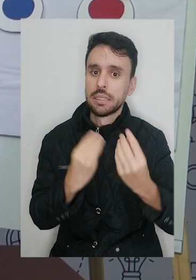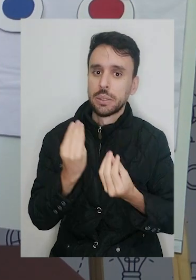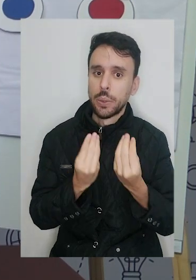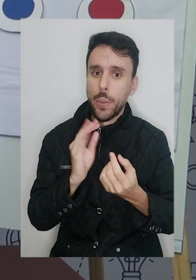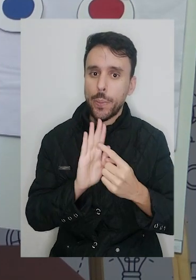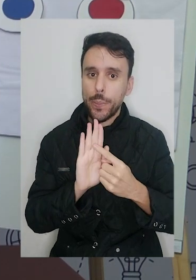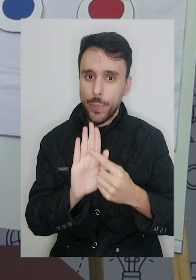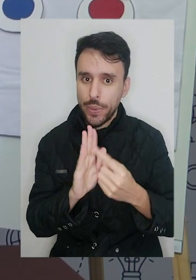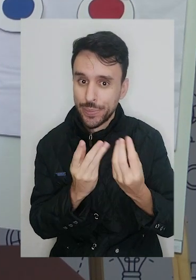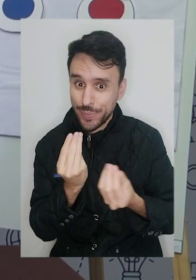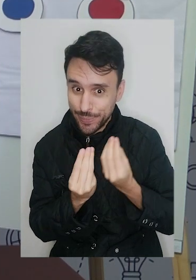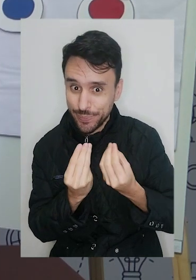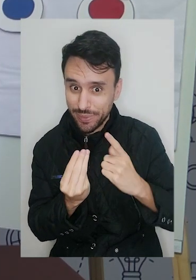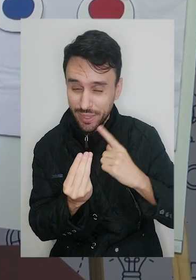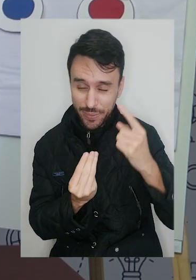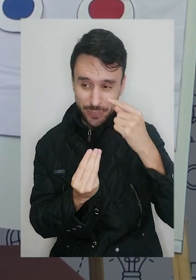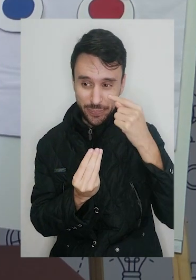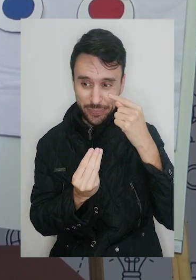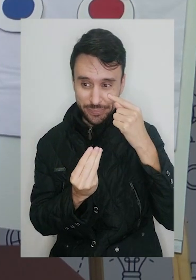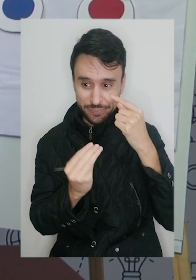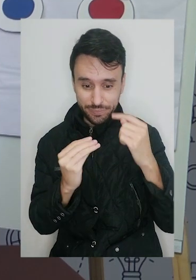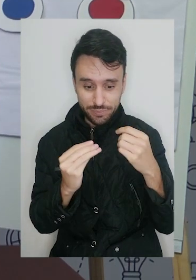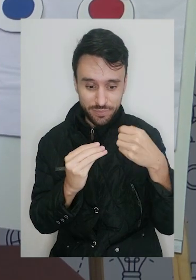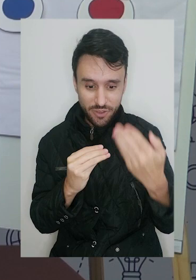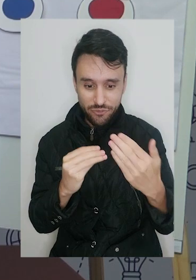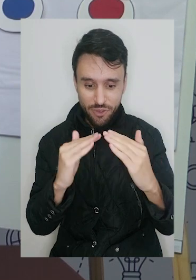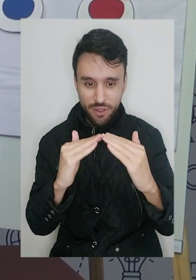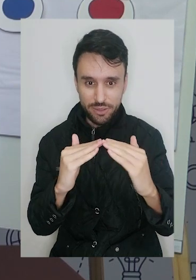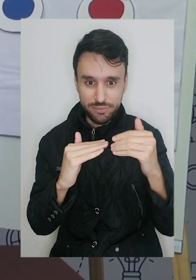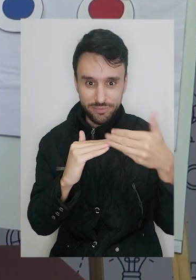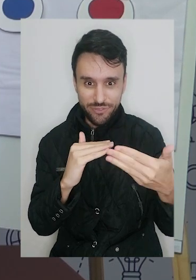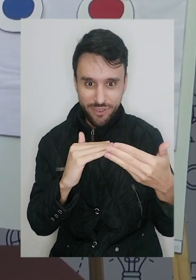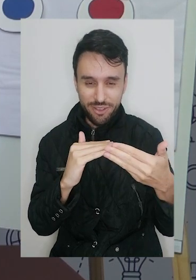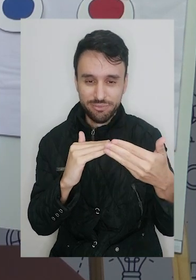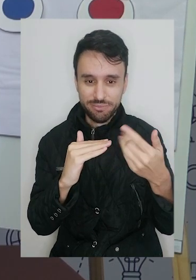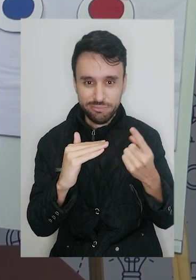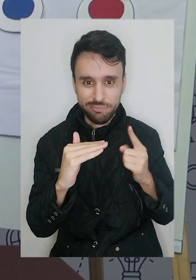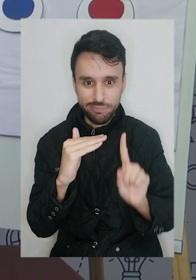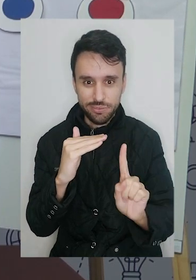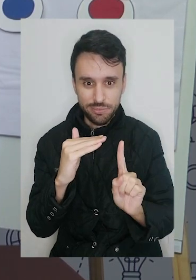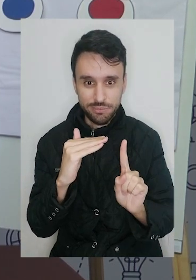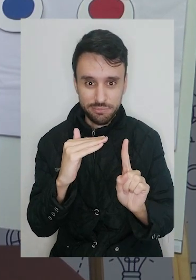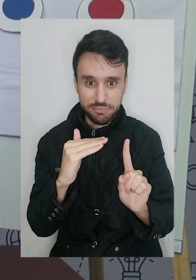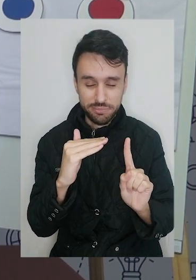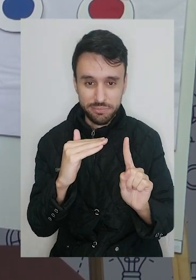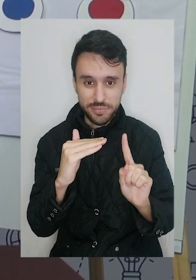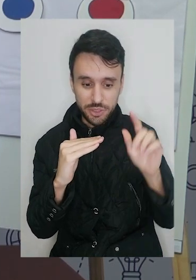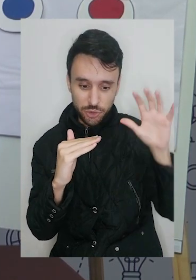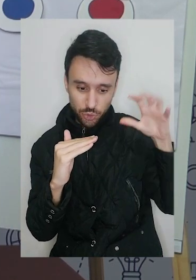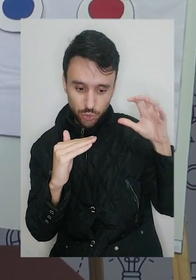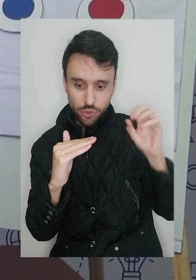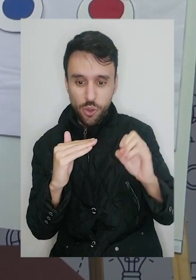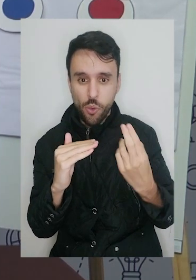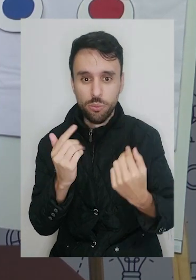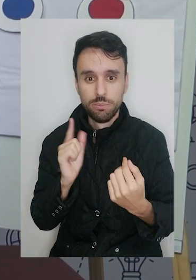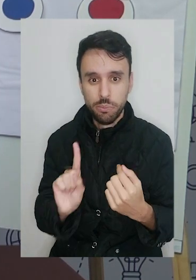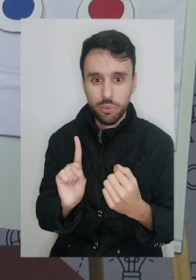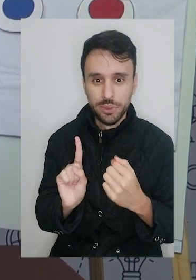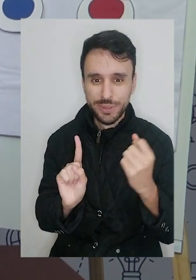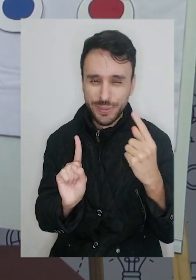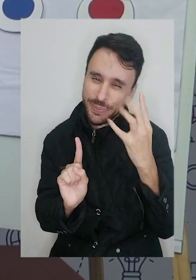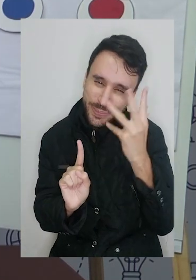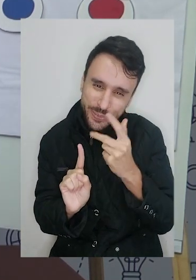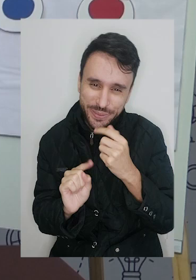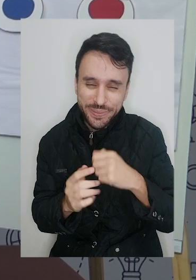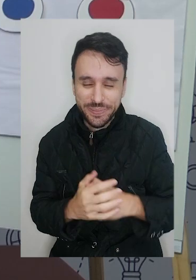fazer o controle mesmo da temperatura está aqui, ó, para o lado de fora. E aí sai o bonequinho da chuva ou do sol. Lindo,